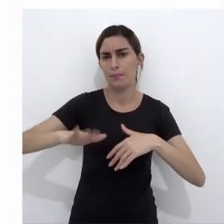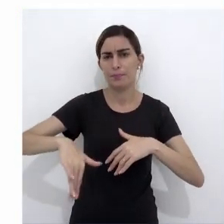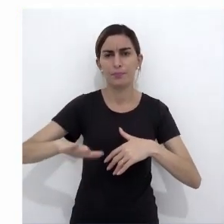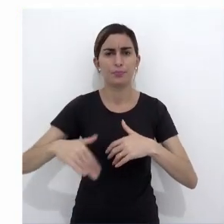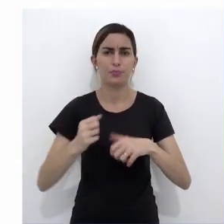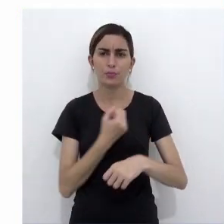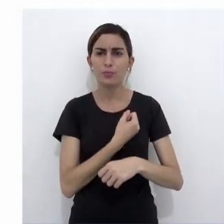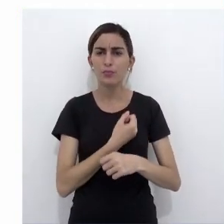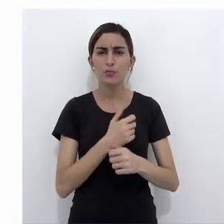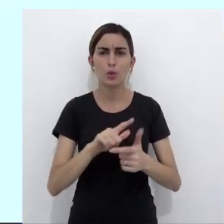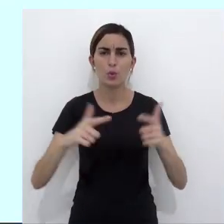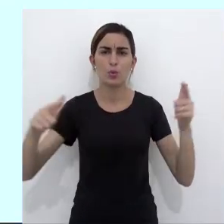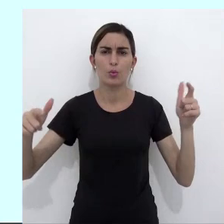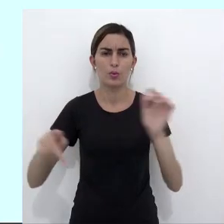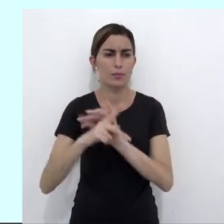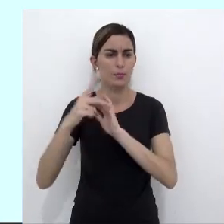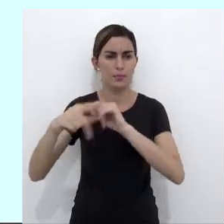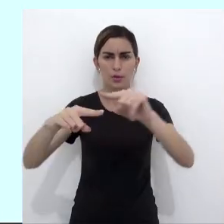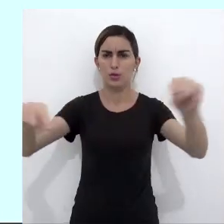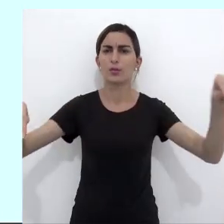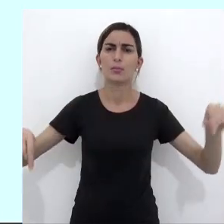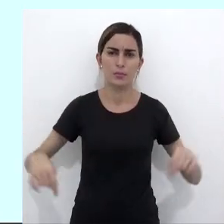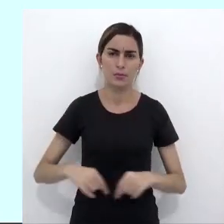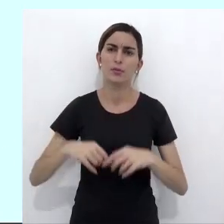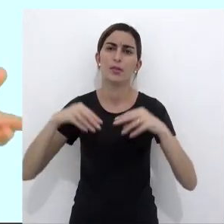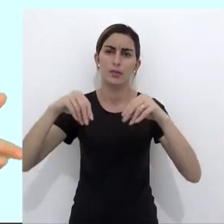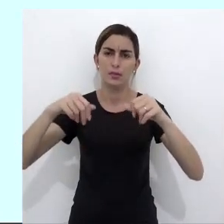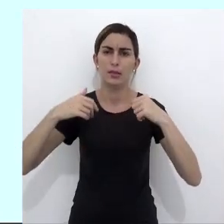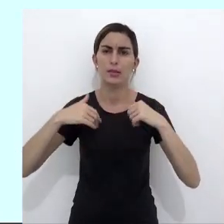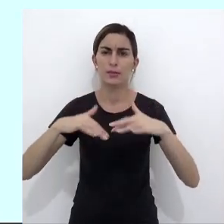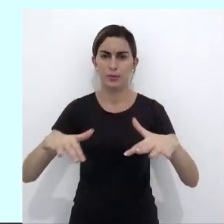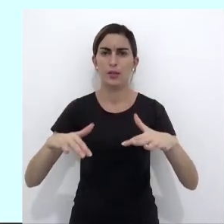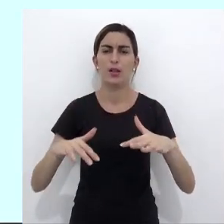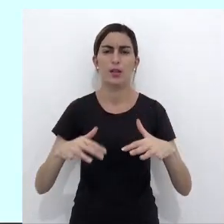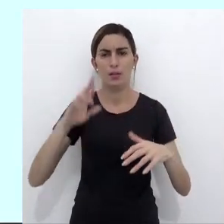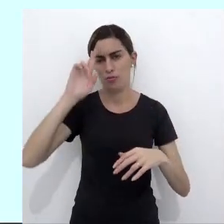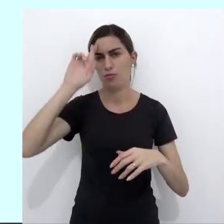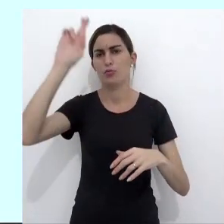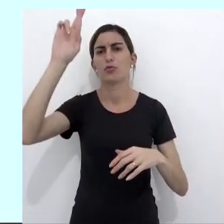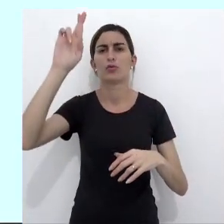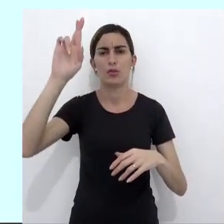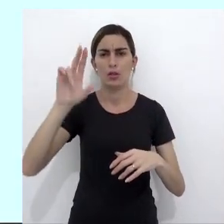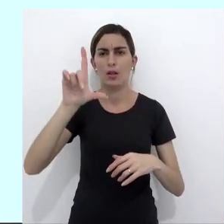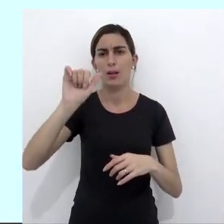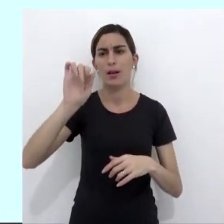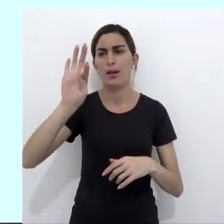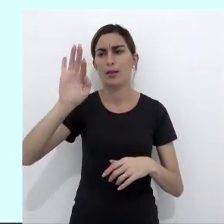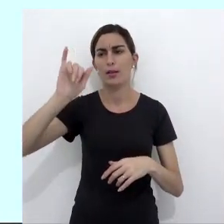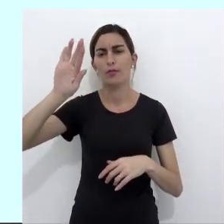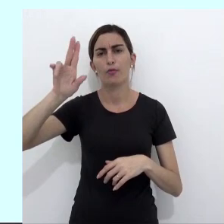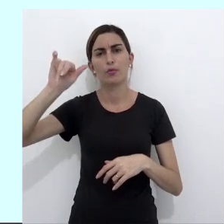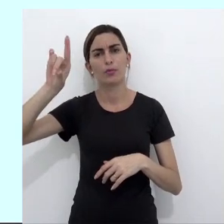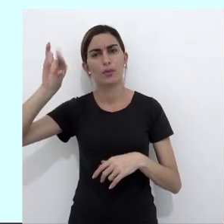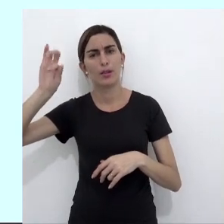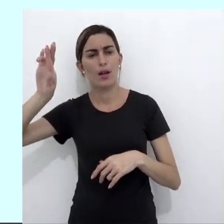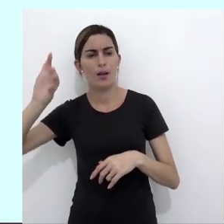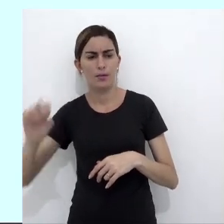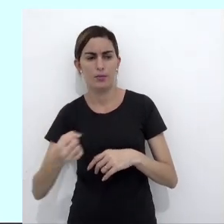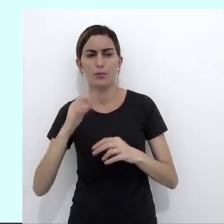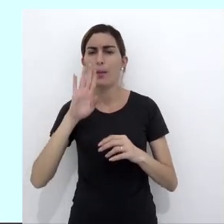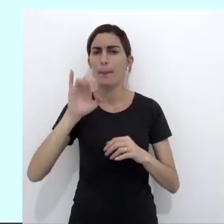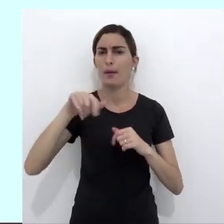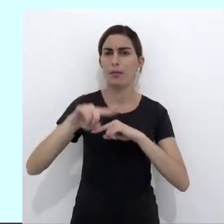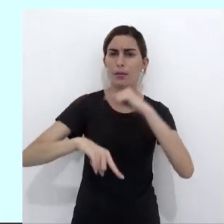para os grandes proprietários de terra, conhecidos também como os latifundiários. Bem, depois de